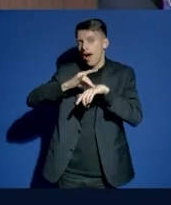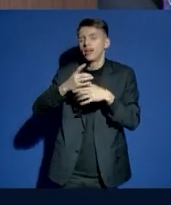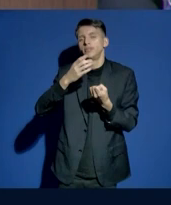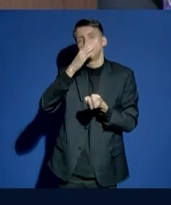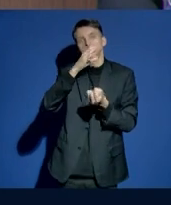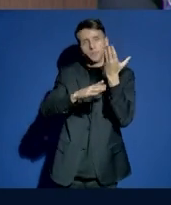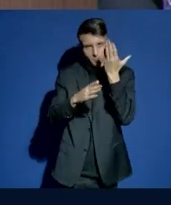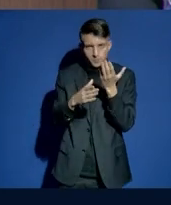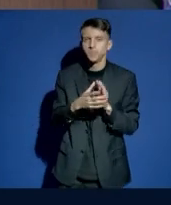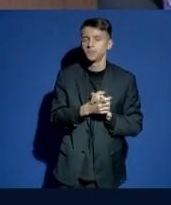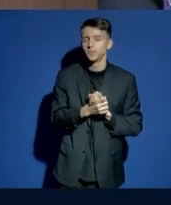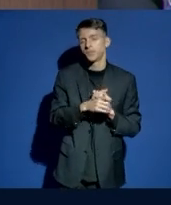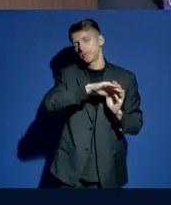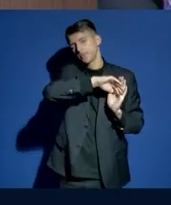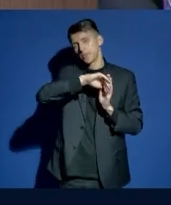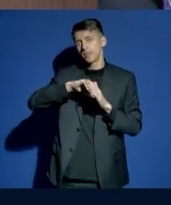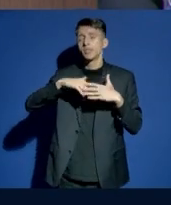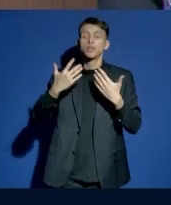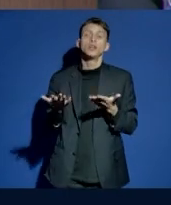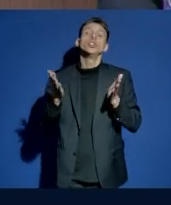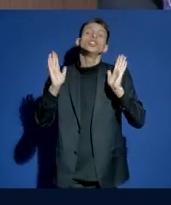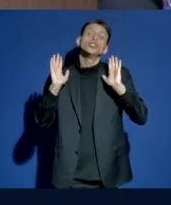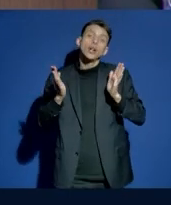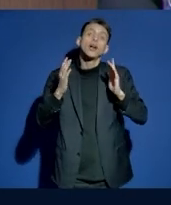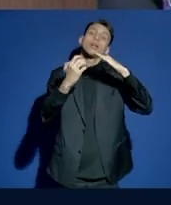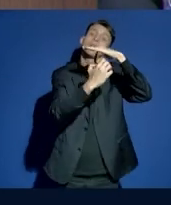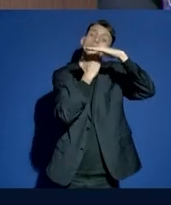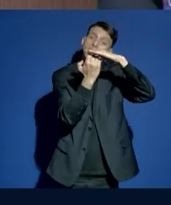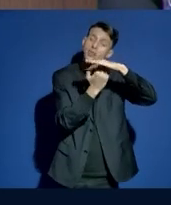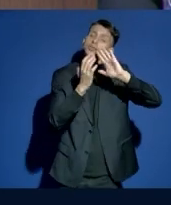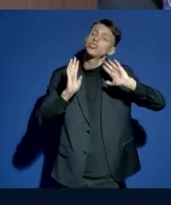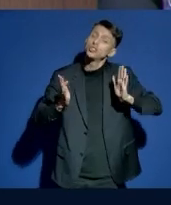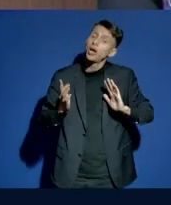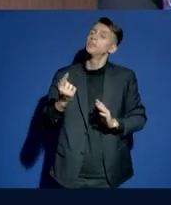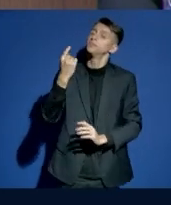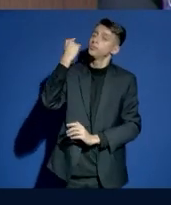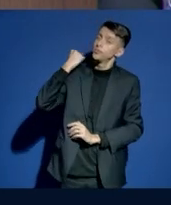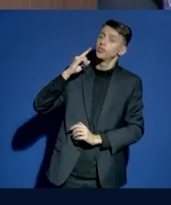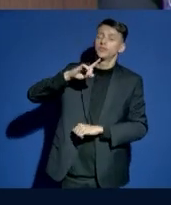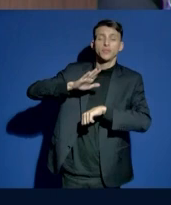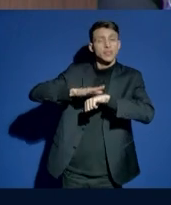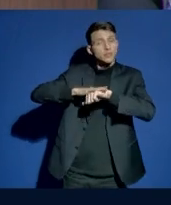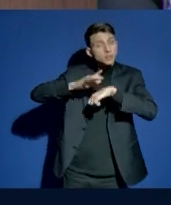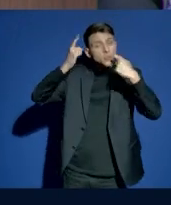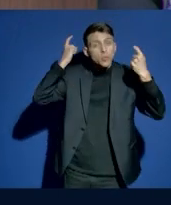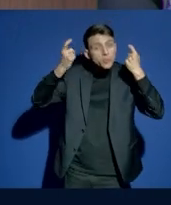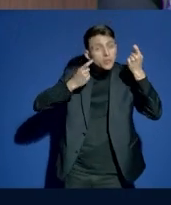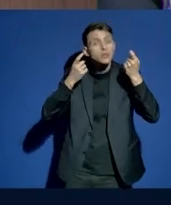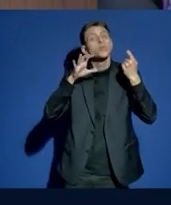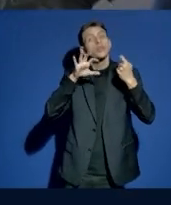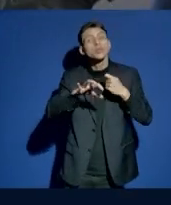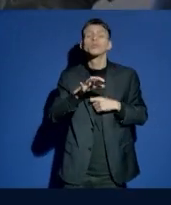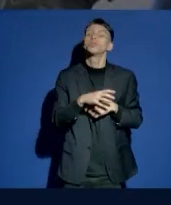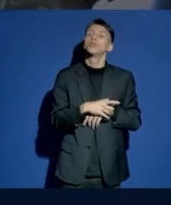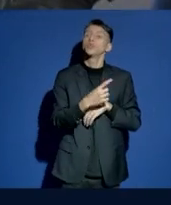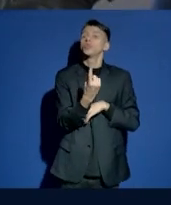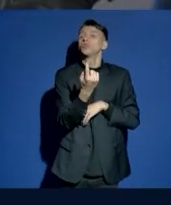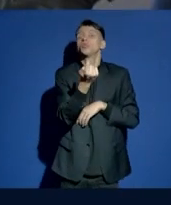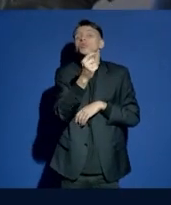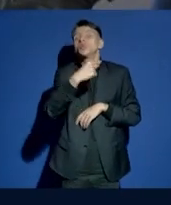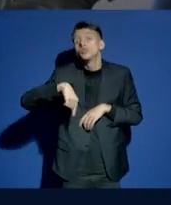entre a quarta e quinta empresa do mercado, mas que já tem essa preocupação e foi feito isso. Nós somos uma das poucas que faz o relatório